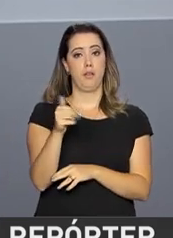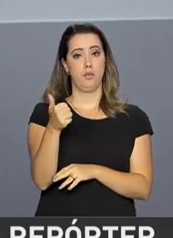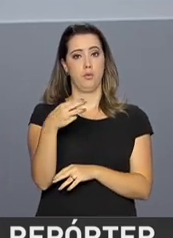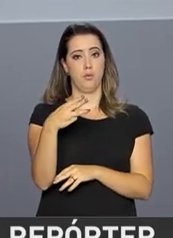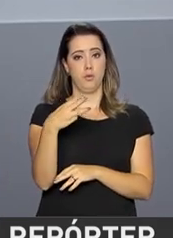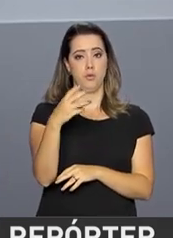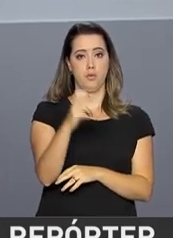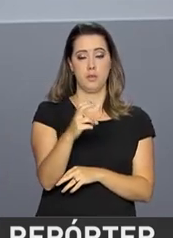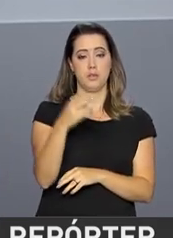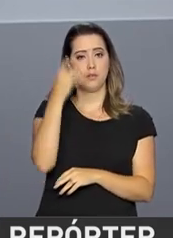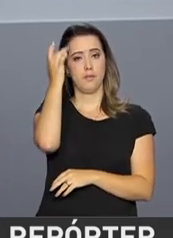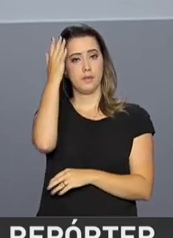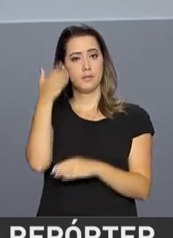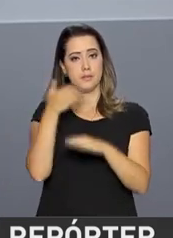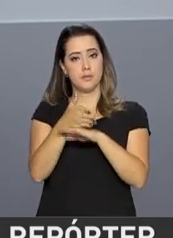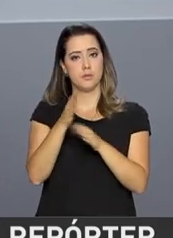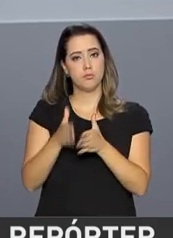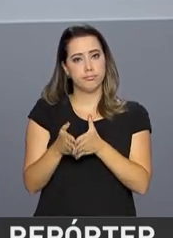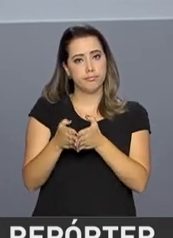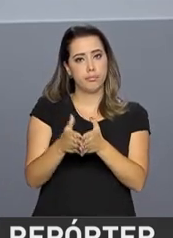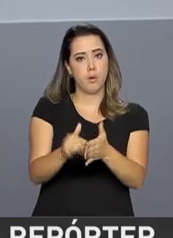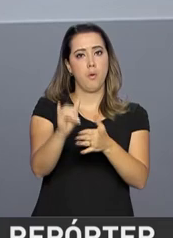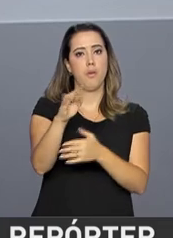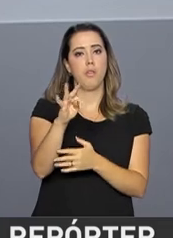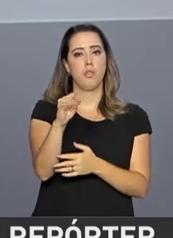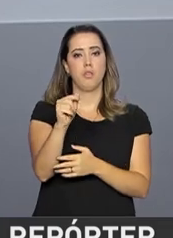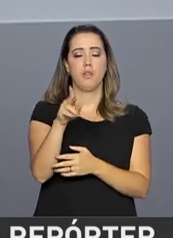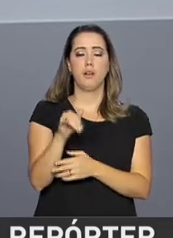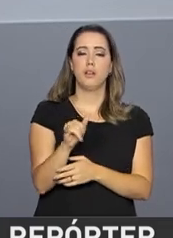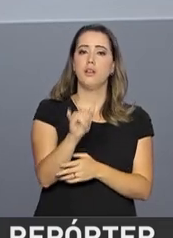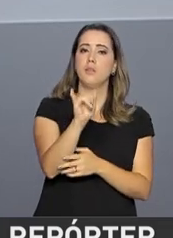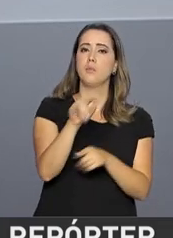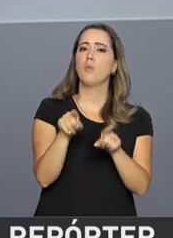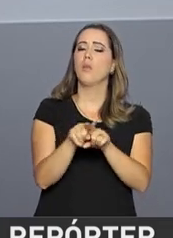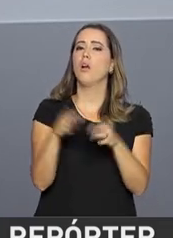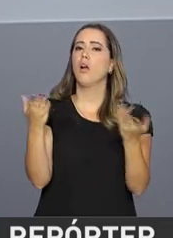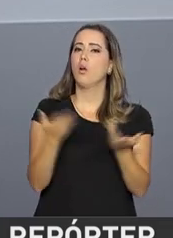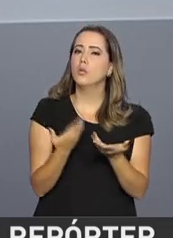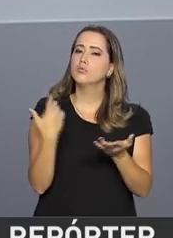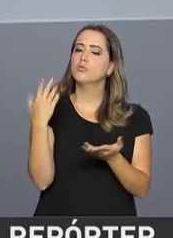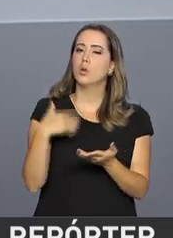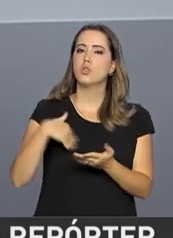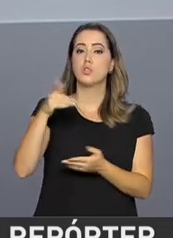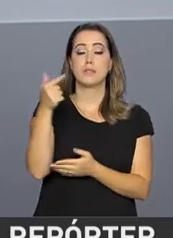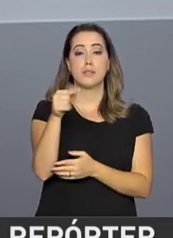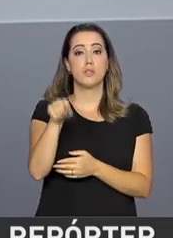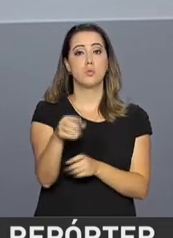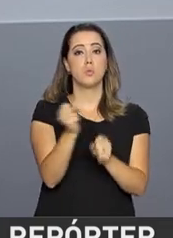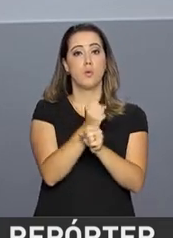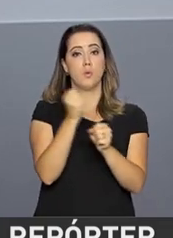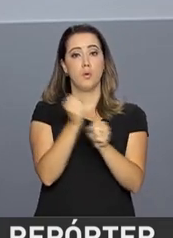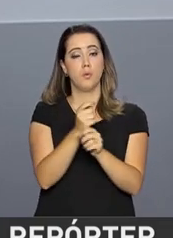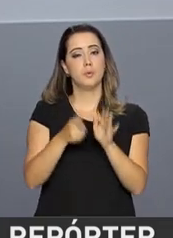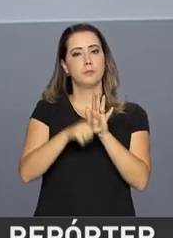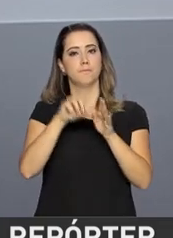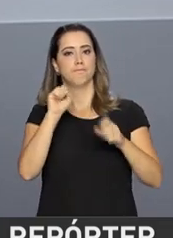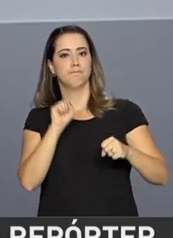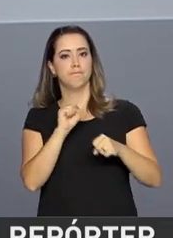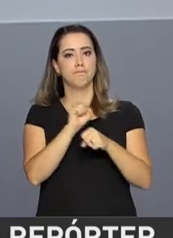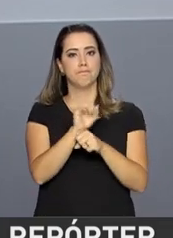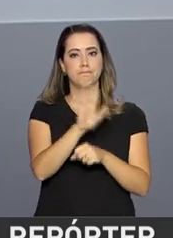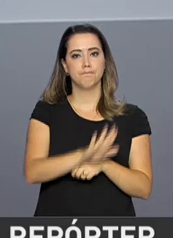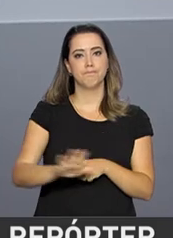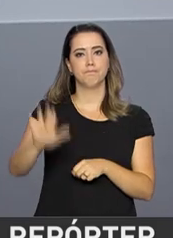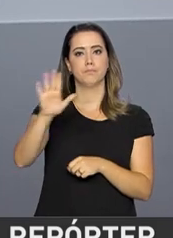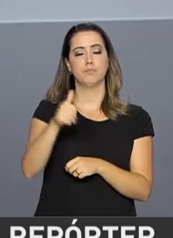facilitar o acesso ao porto de Itaqui. O programa Agora é Avançar já retomou mais de 7 mil obras que estavam paralisadas em